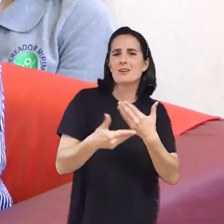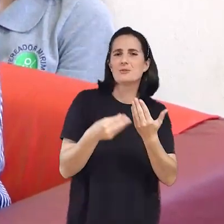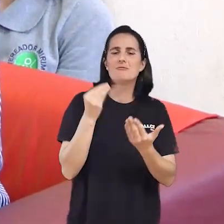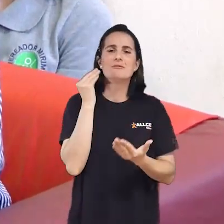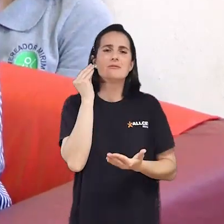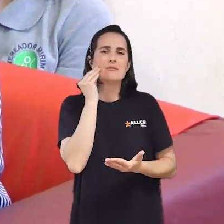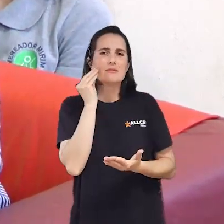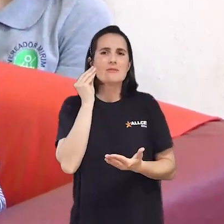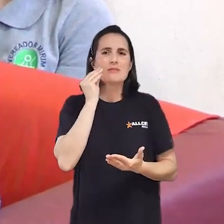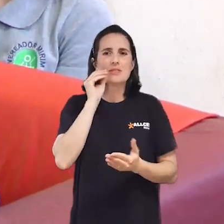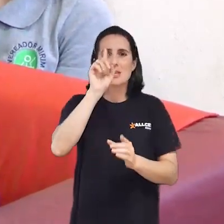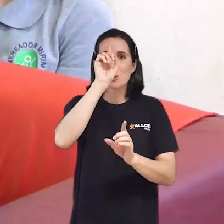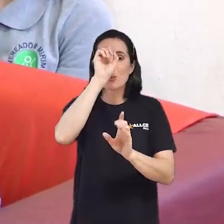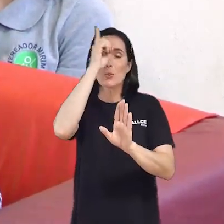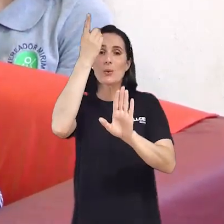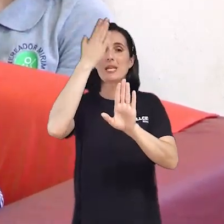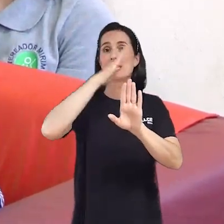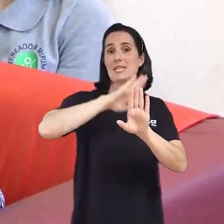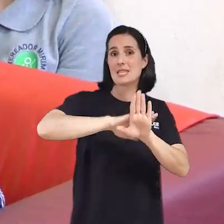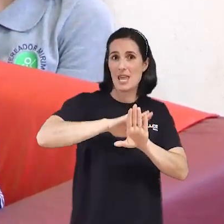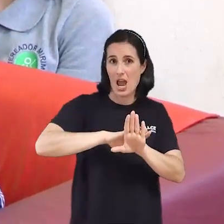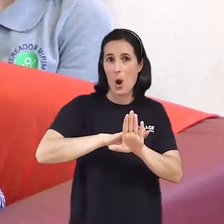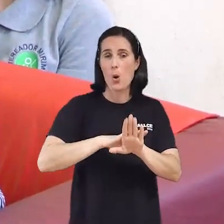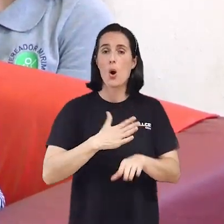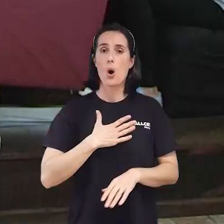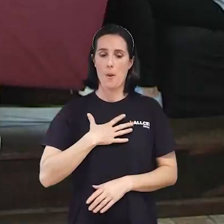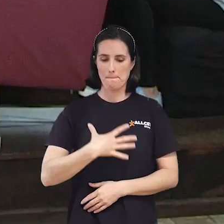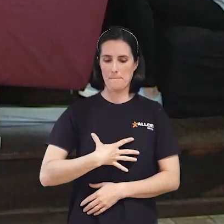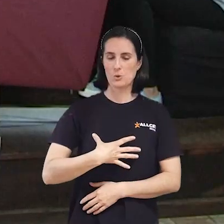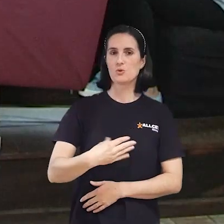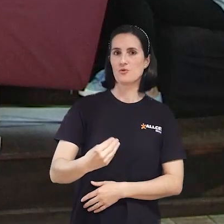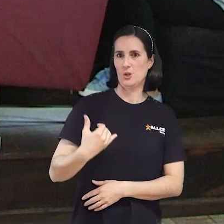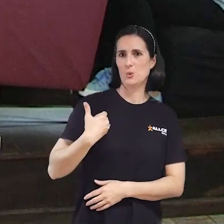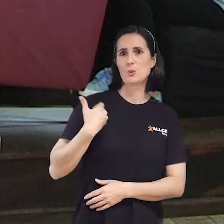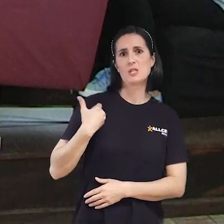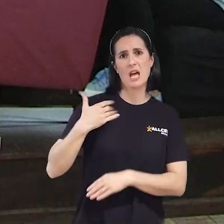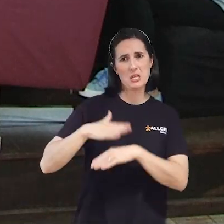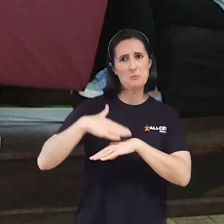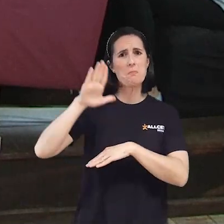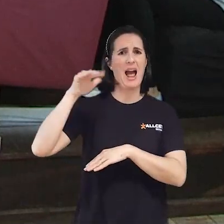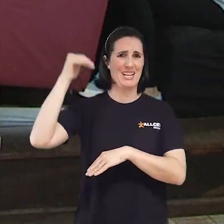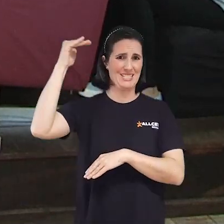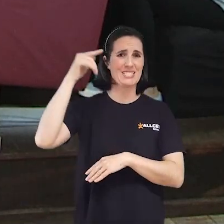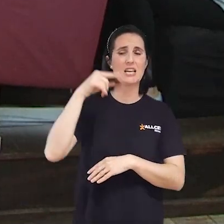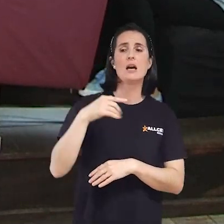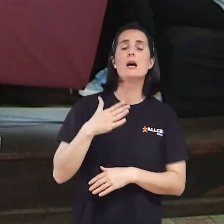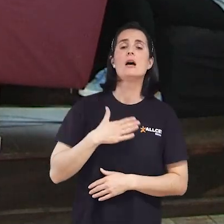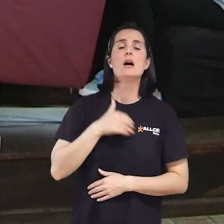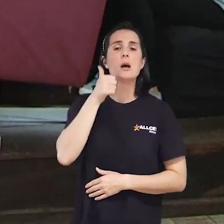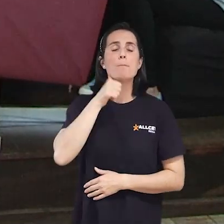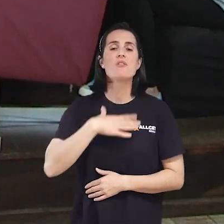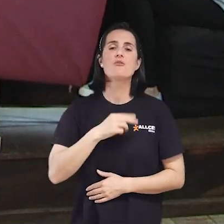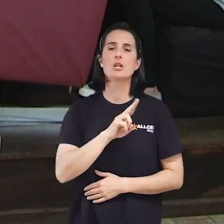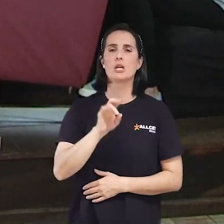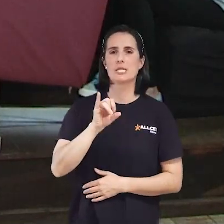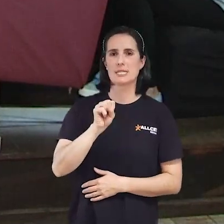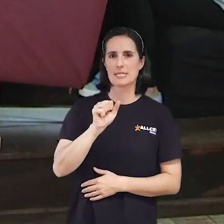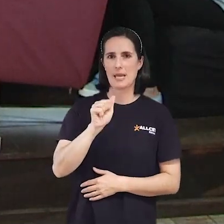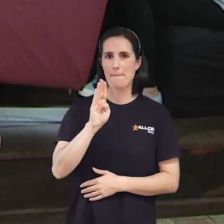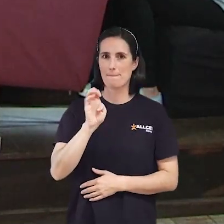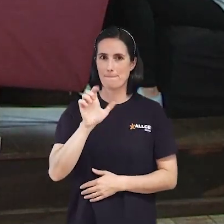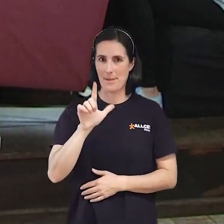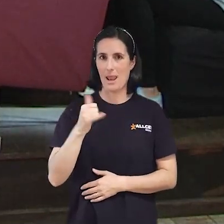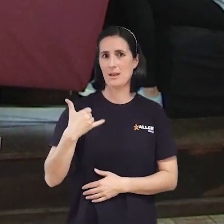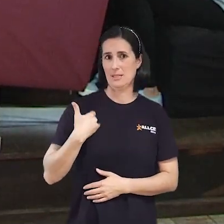eu me inspiro assim muito hoje, inclusive. Né? Eu me inspiro em vocês, por exemplo. Né? Porque eu acho